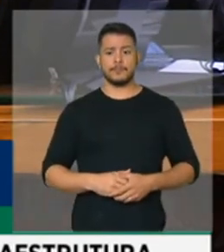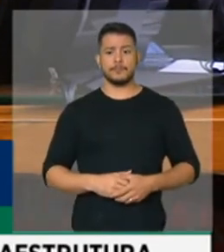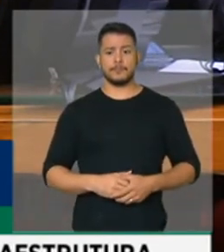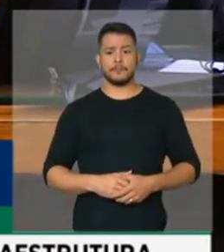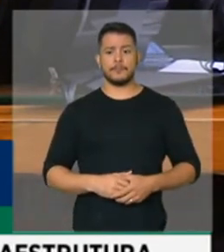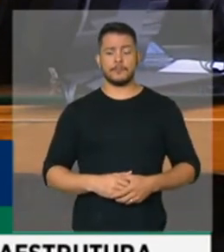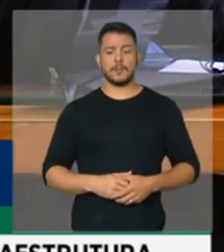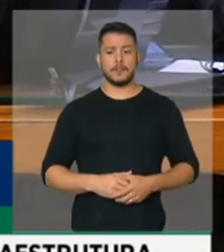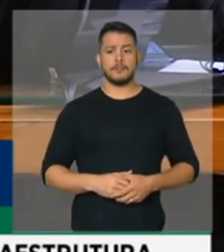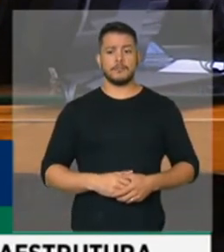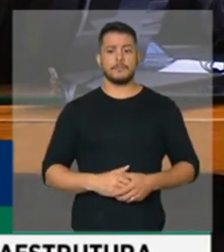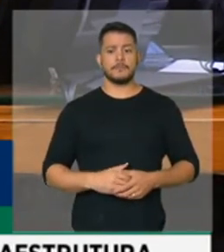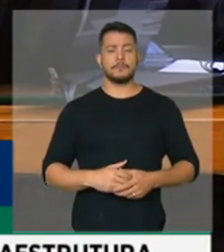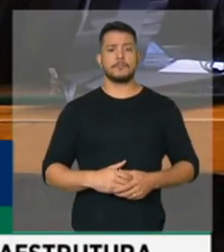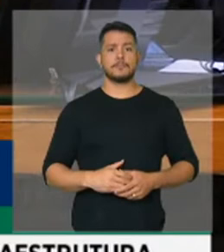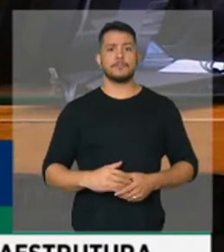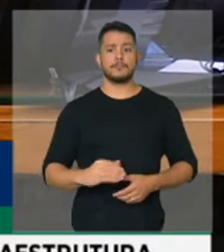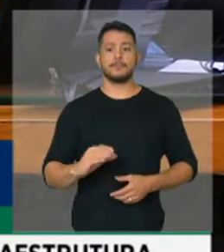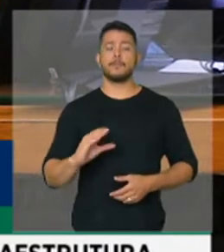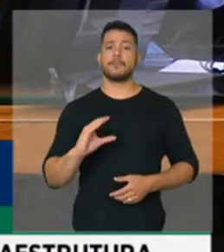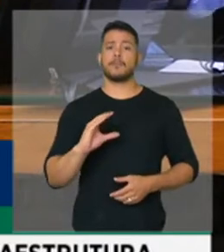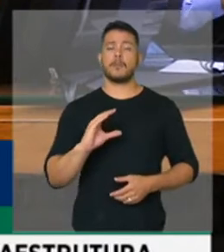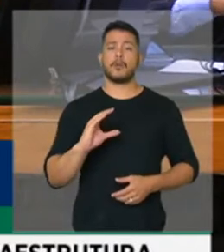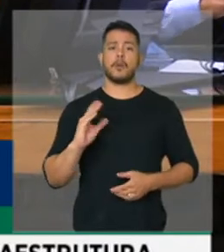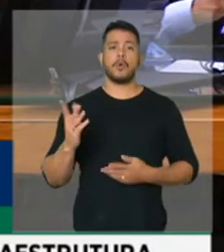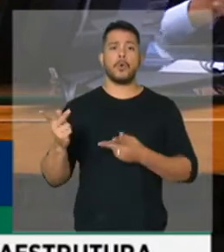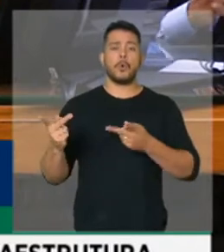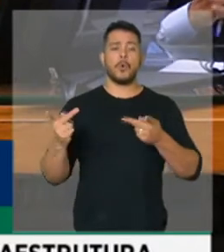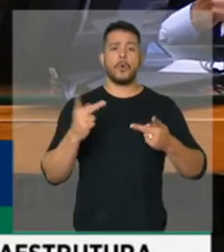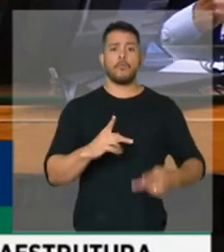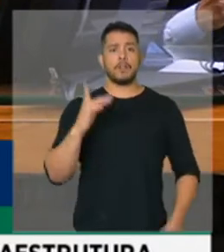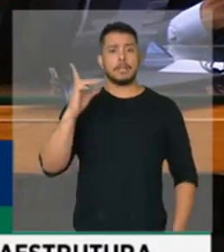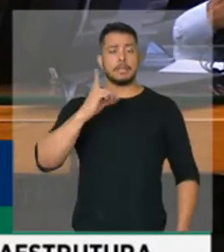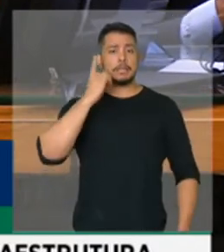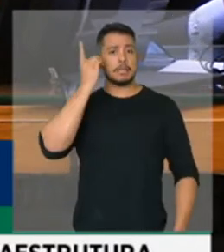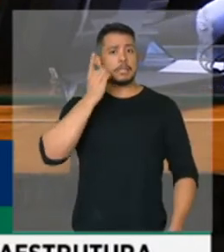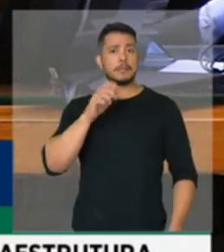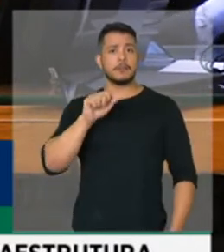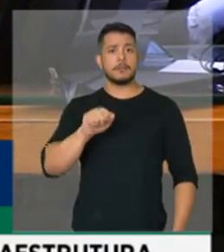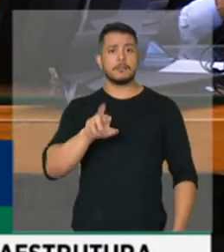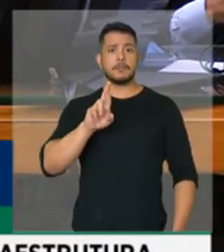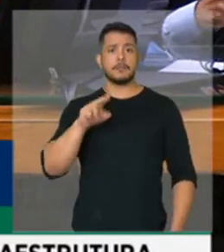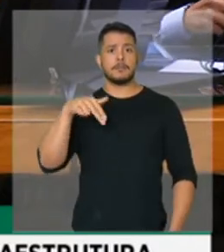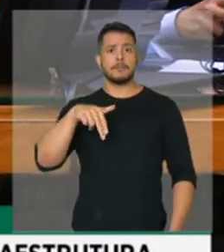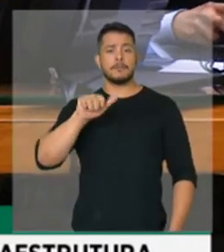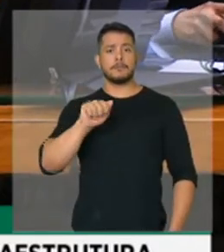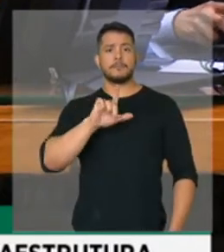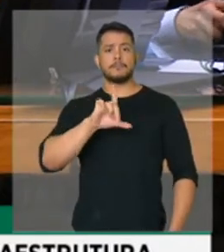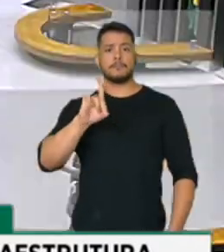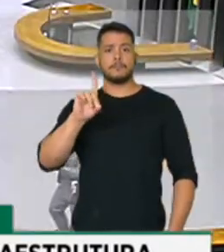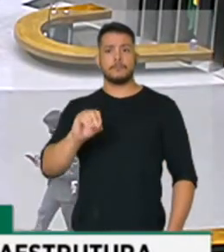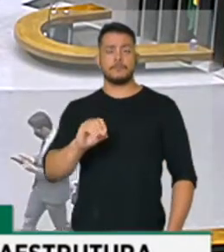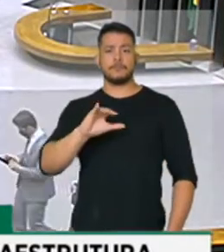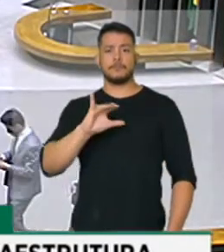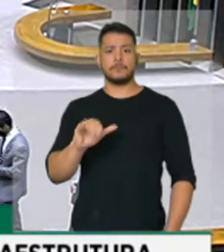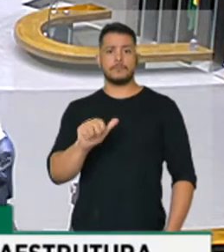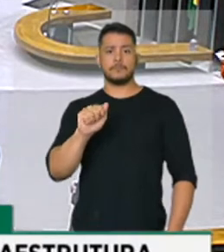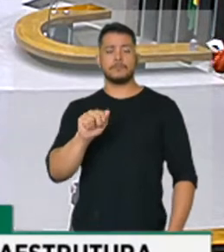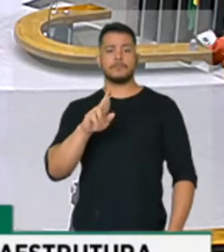e Cidadania. Concedo novamente a palavra ao deputado Arnaldo Jardim.